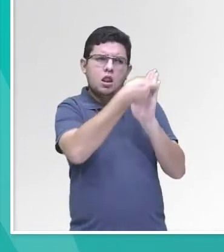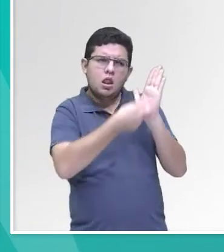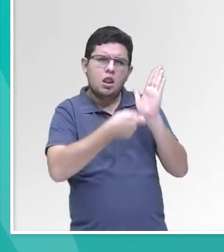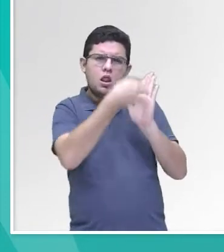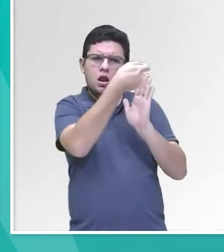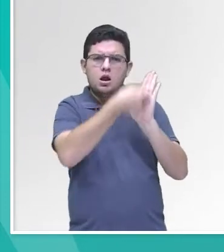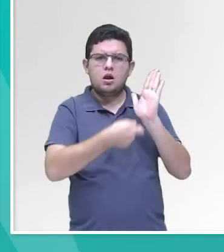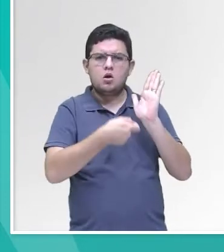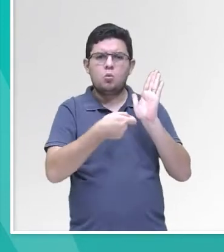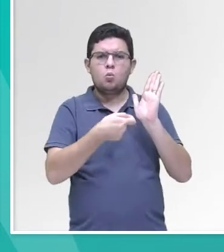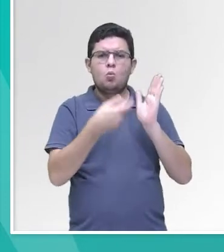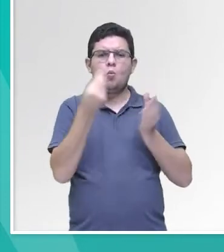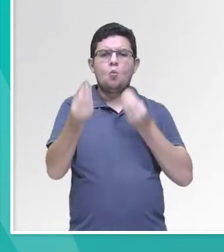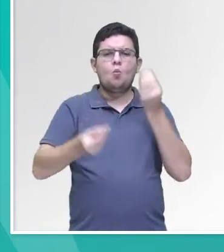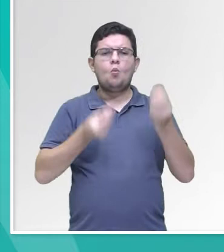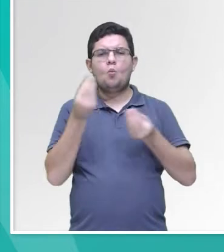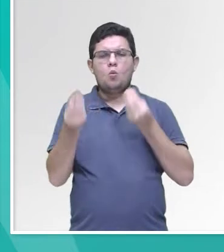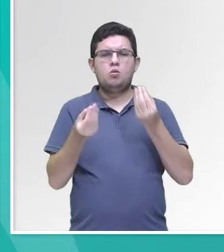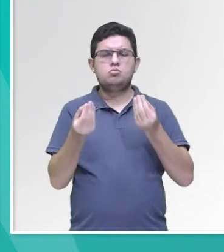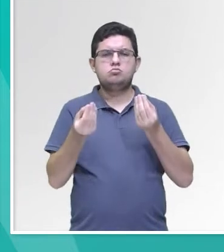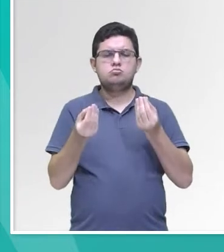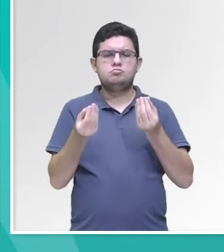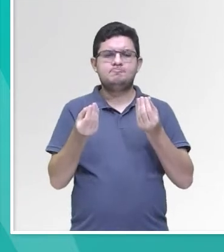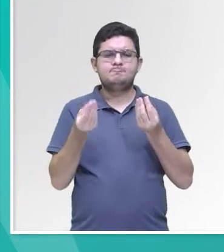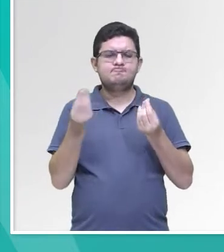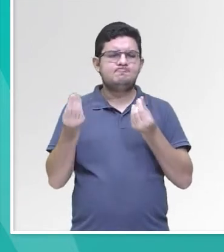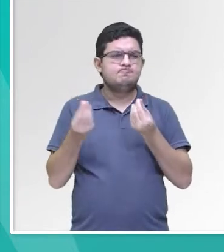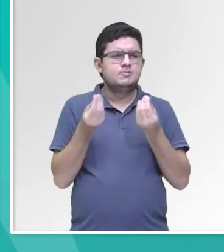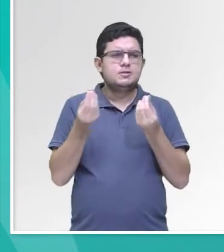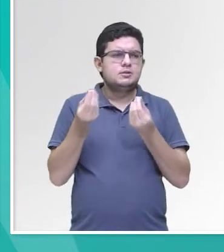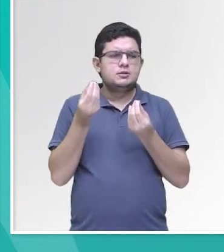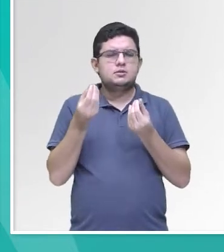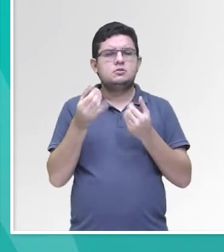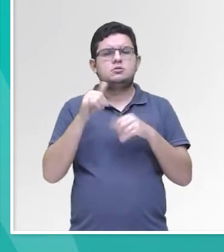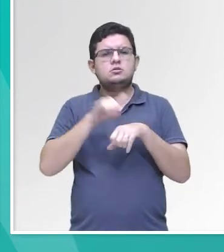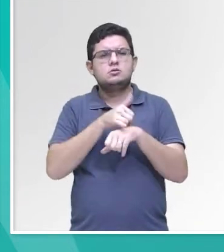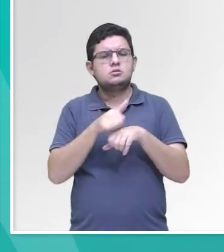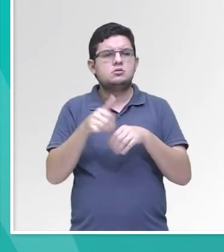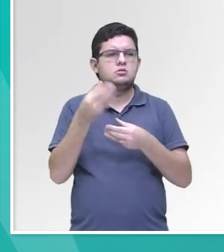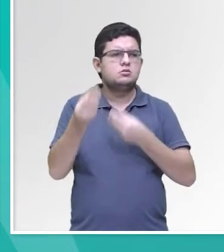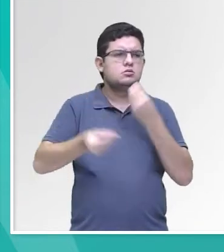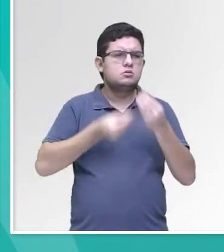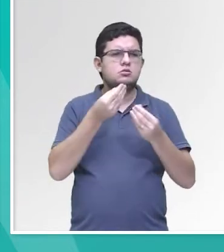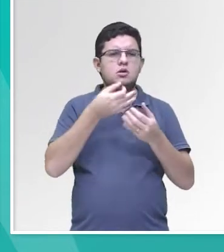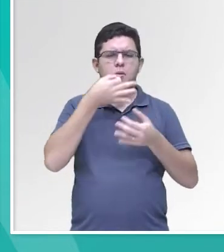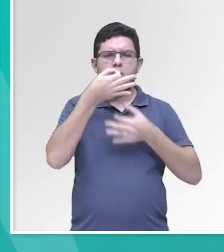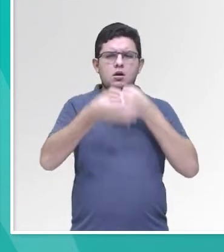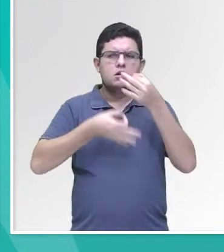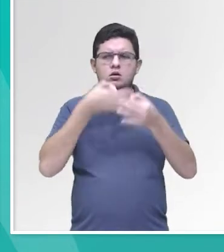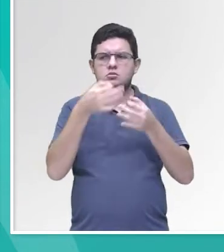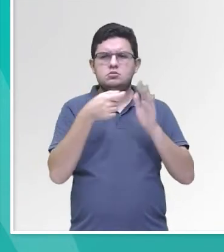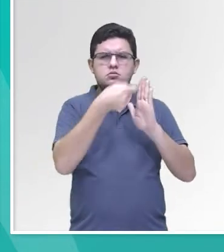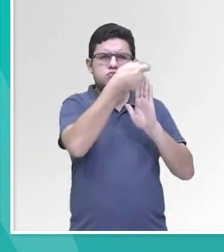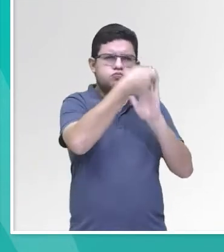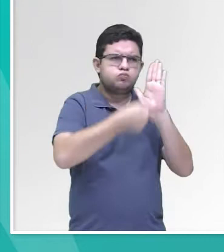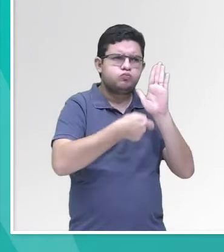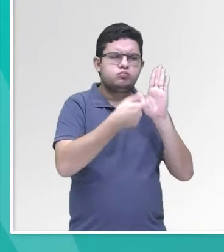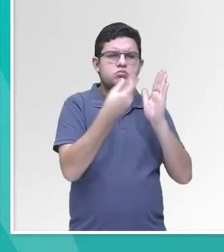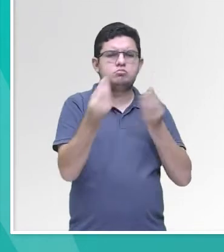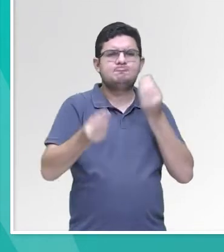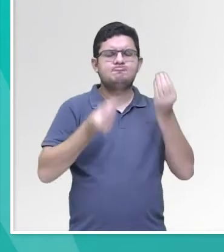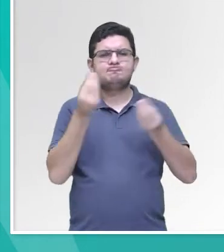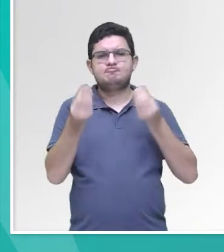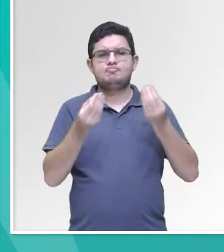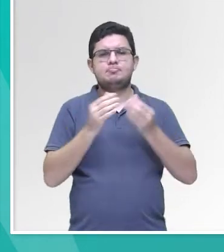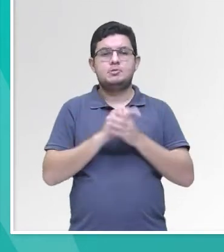escrito seria, a opinião, perdão, por meio de texto escrito seria? Né? Qual seria essa forma? Eu desconfio